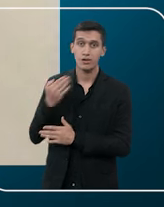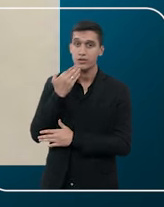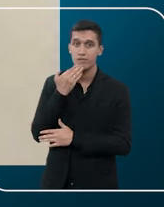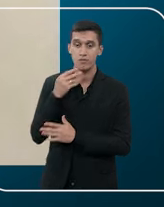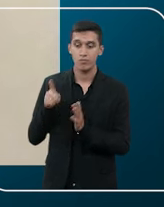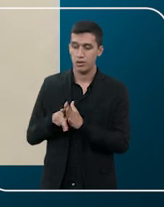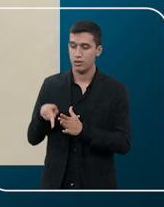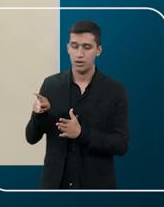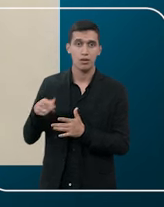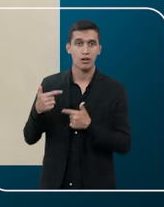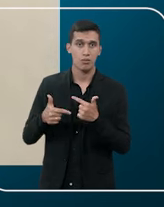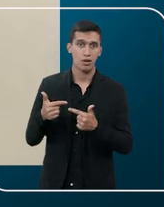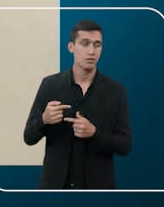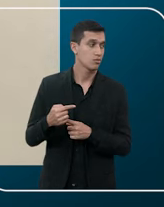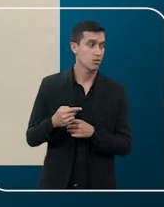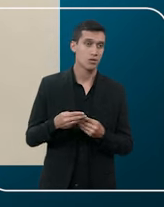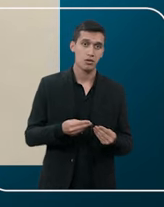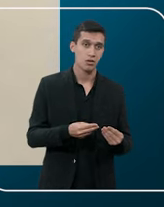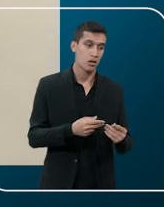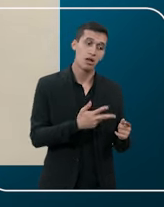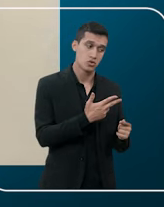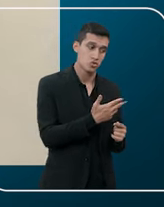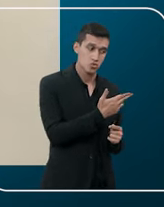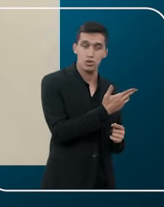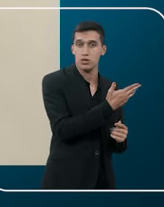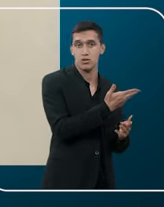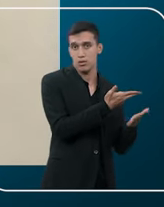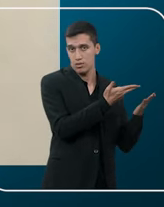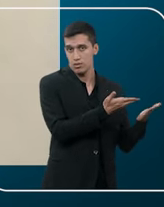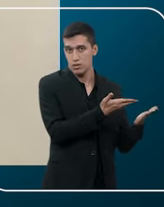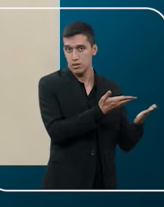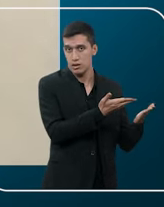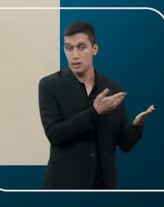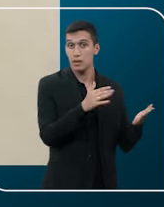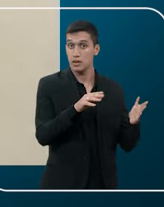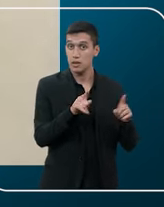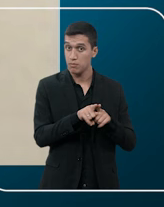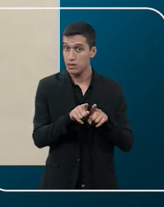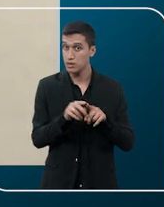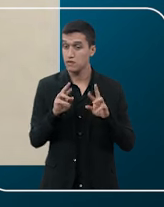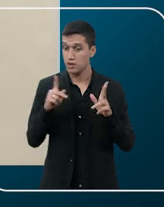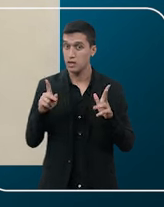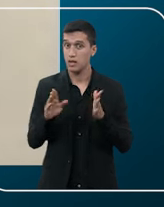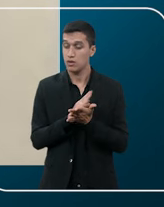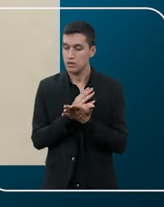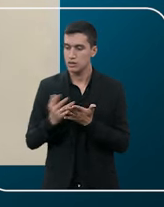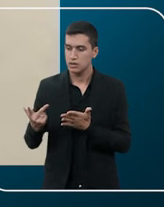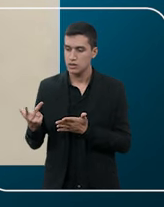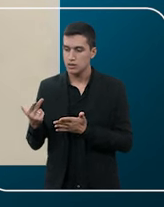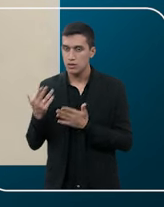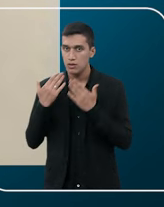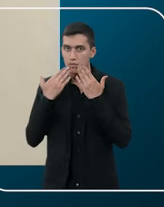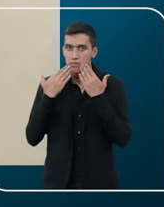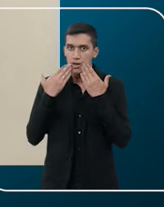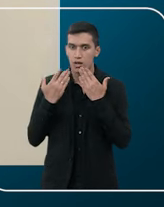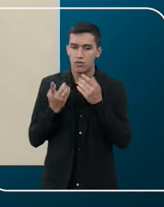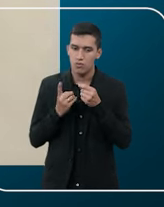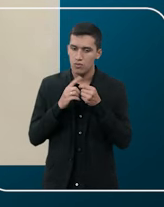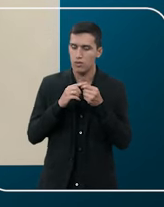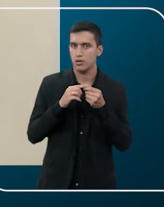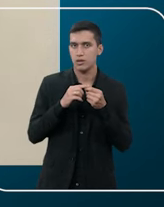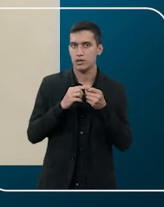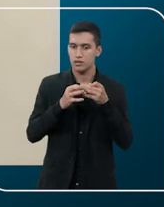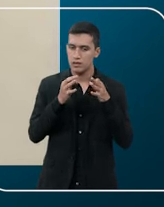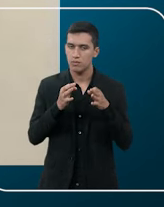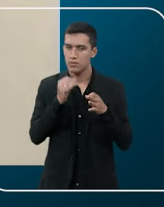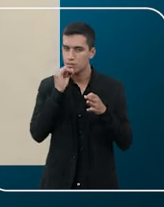do serviço. Outra situação diferente são aquelas cirurgias plásticas reparatórias. Imagina alguém que